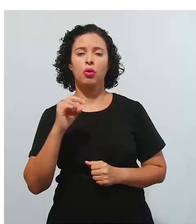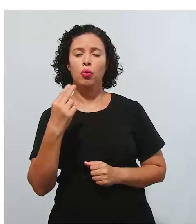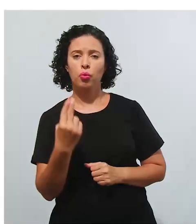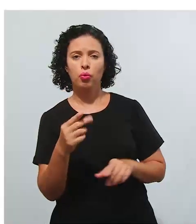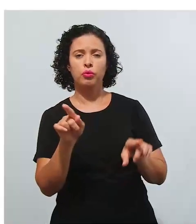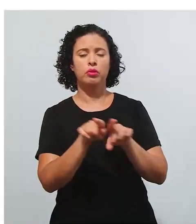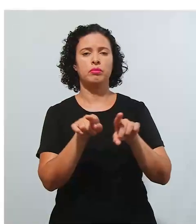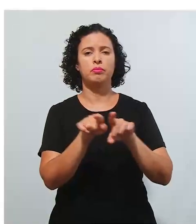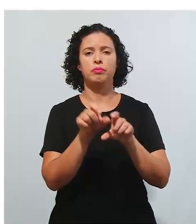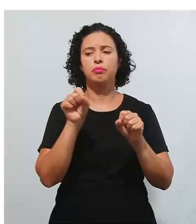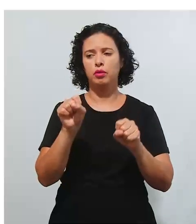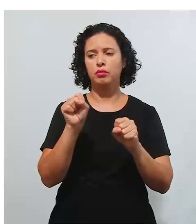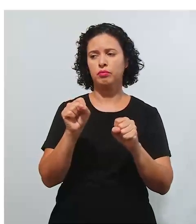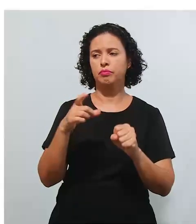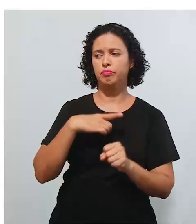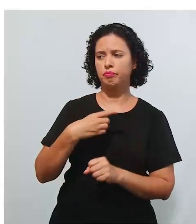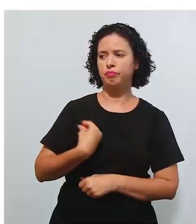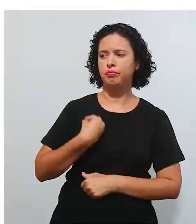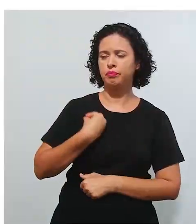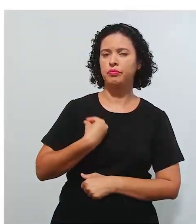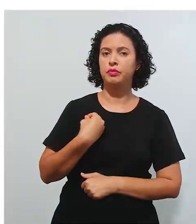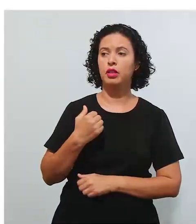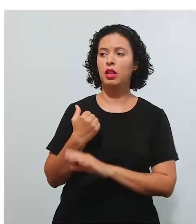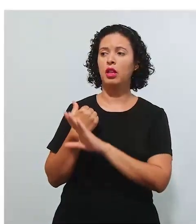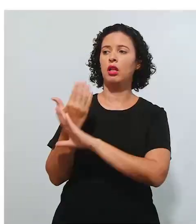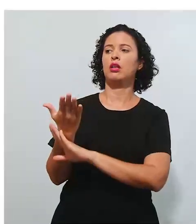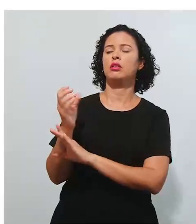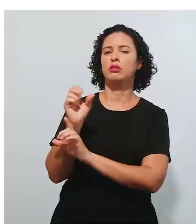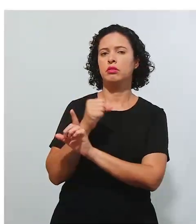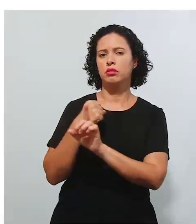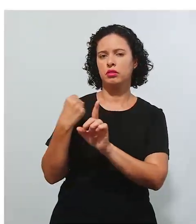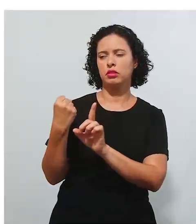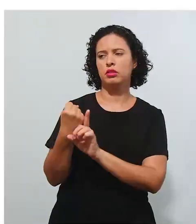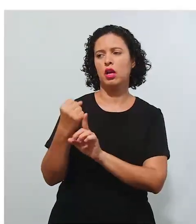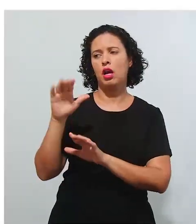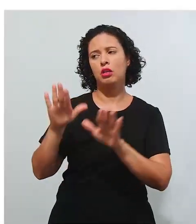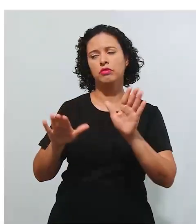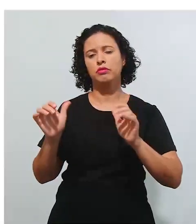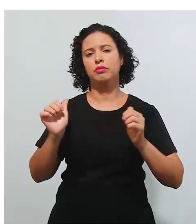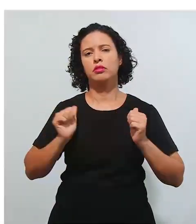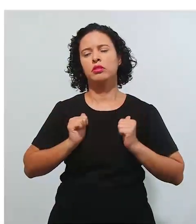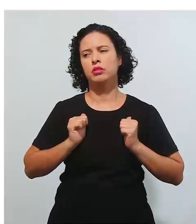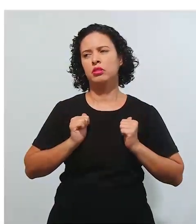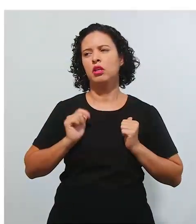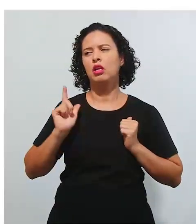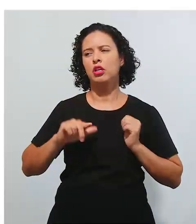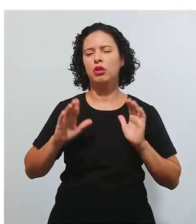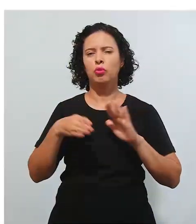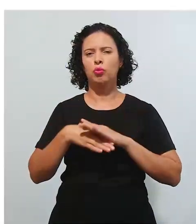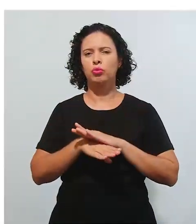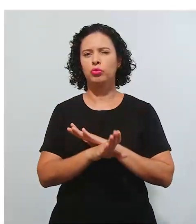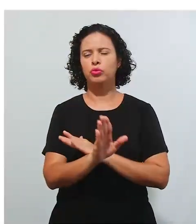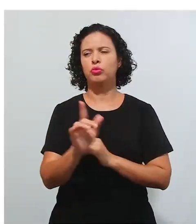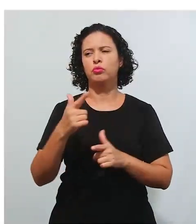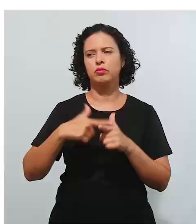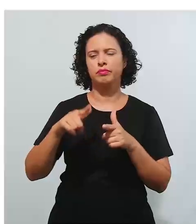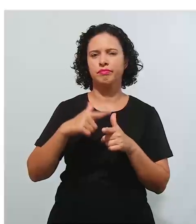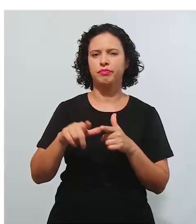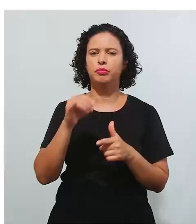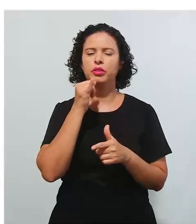na sociedade que, dependendo de seu grau de acomodação, se acostuma com ele.